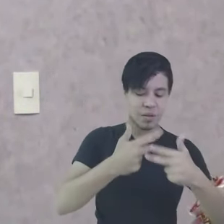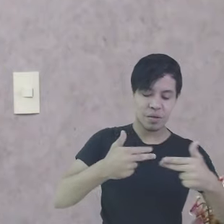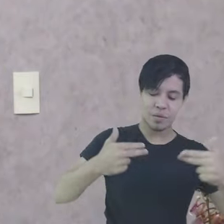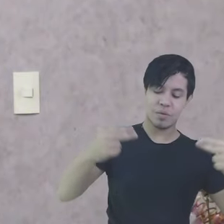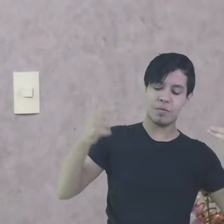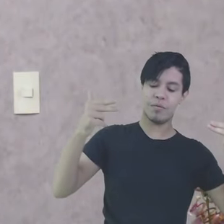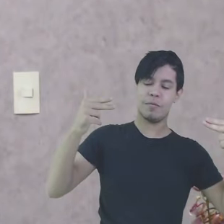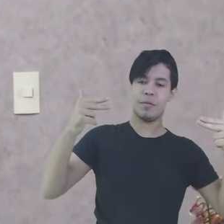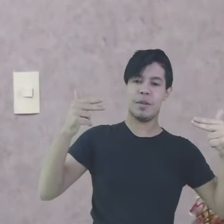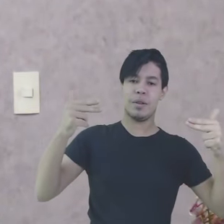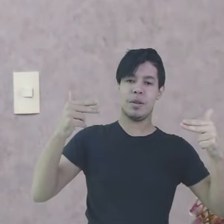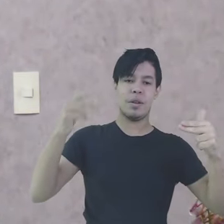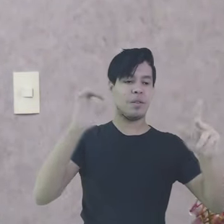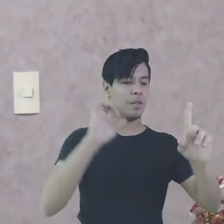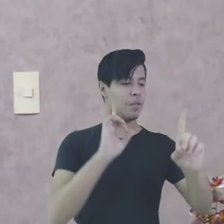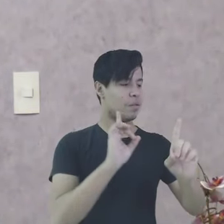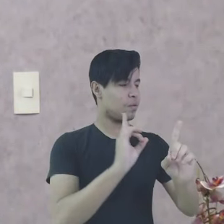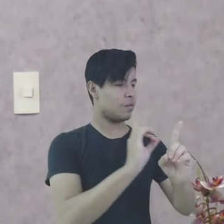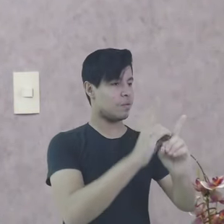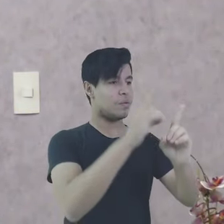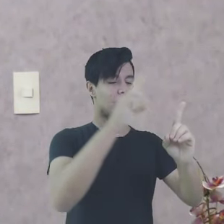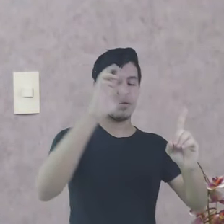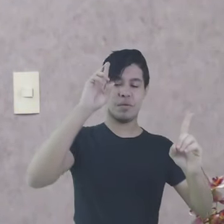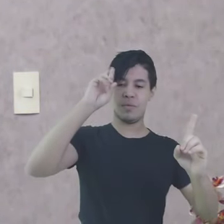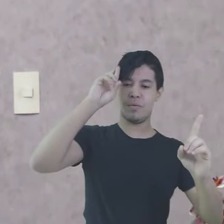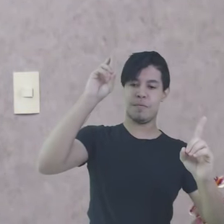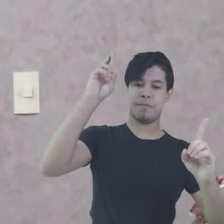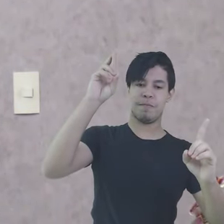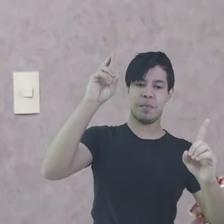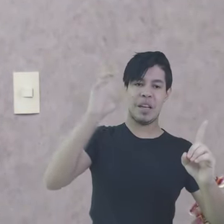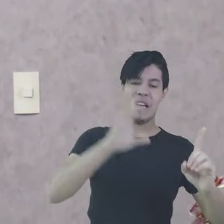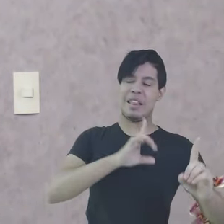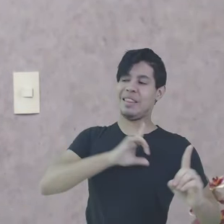da sua glória. Ficou claro isso? Veja,